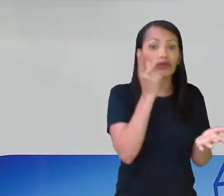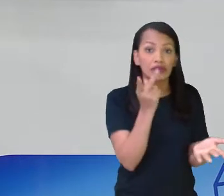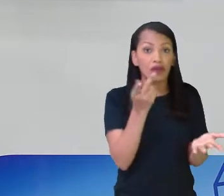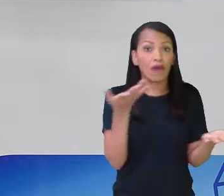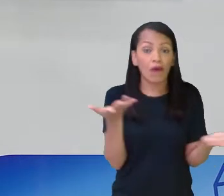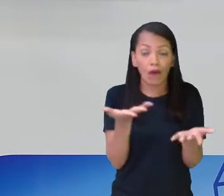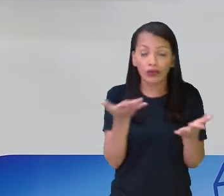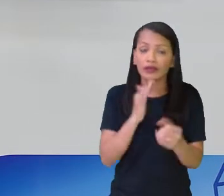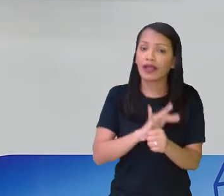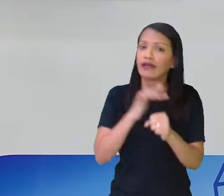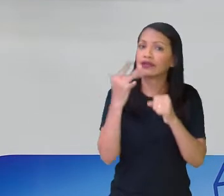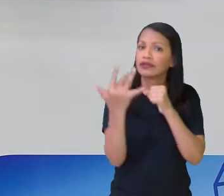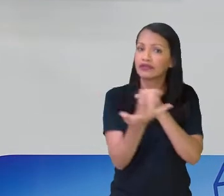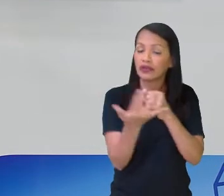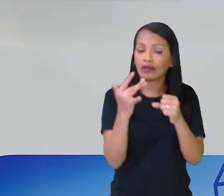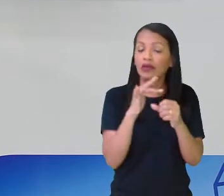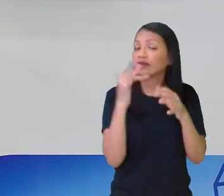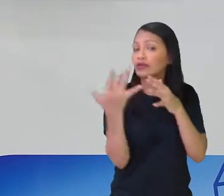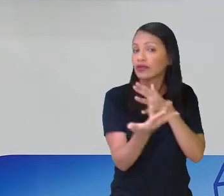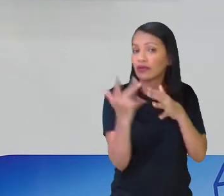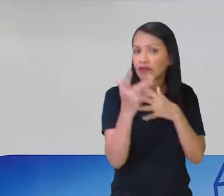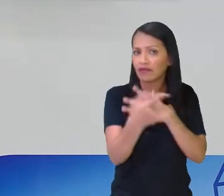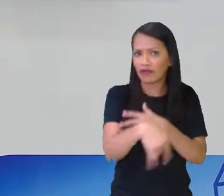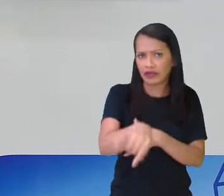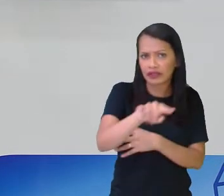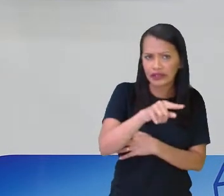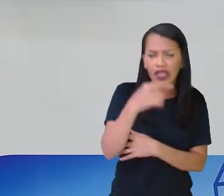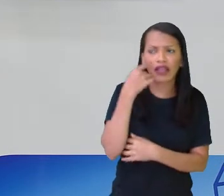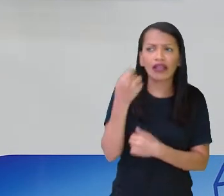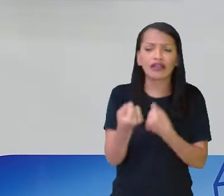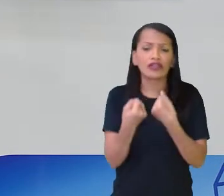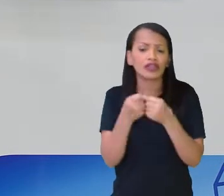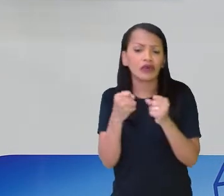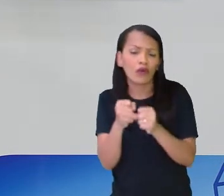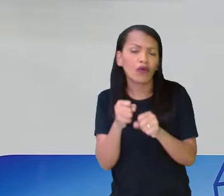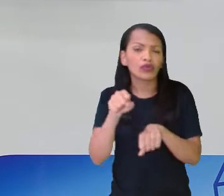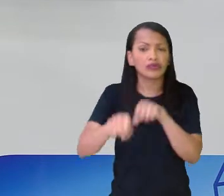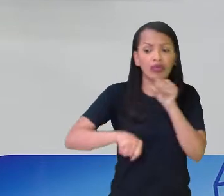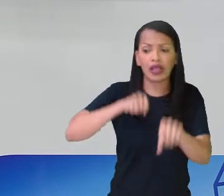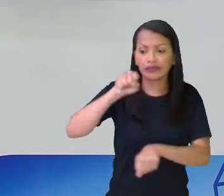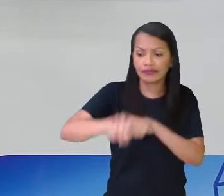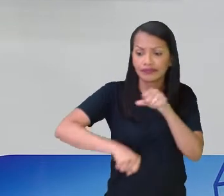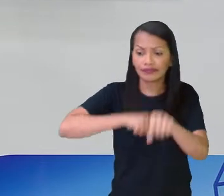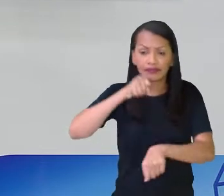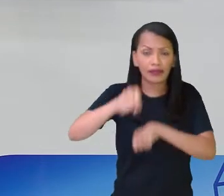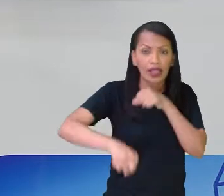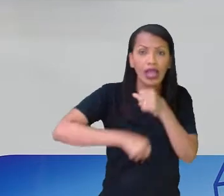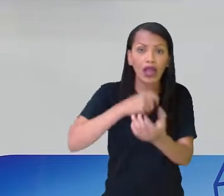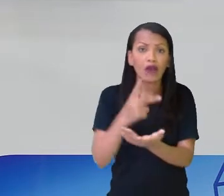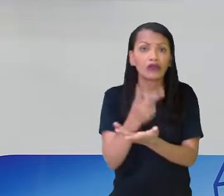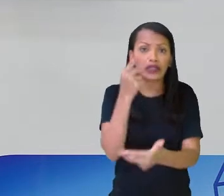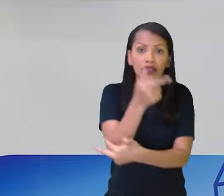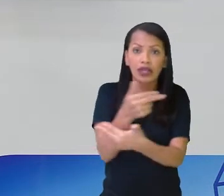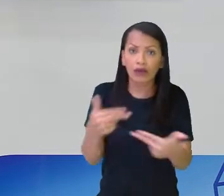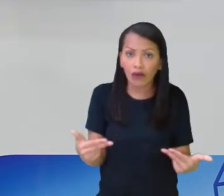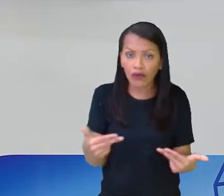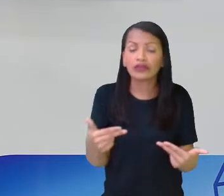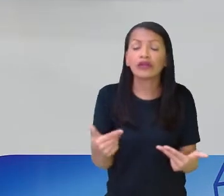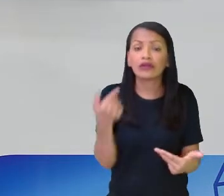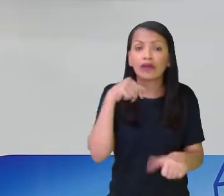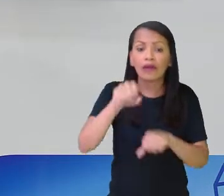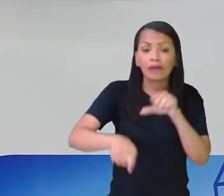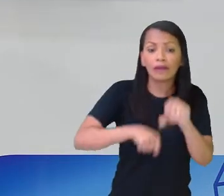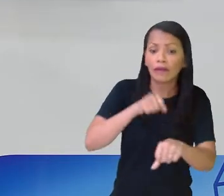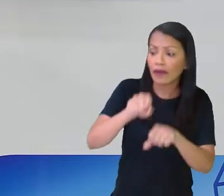por exemplo, se você está indo para a escola de ônibus ou de bicicleta, e acontece qualquer coisa no caminho, todo mundo já para e faz o